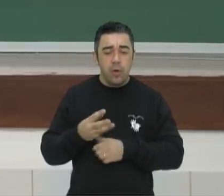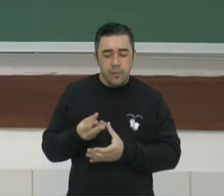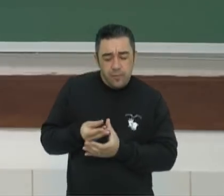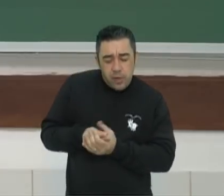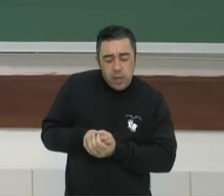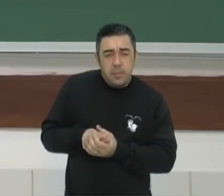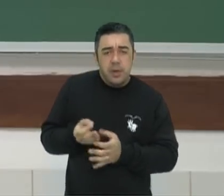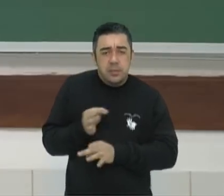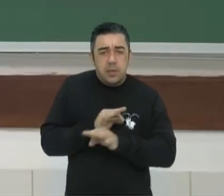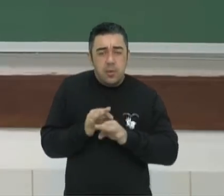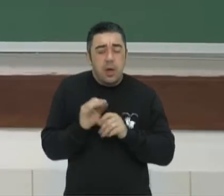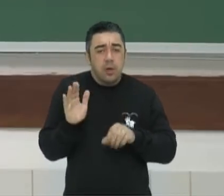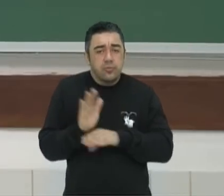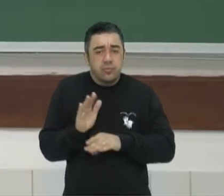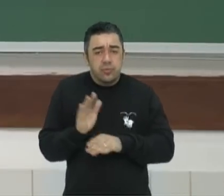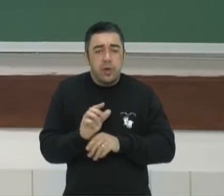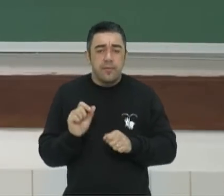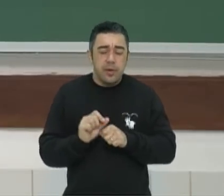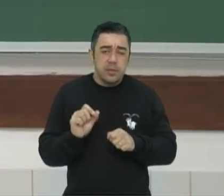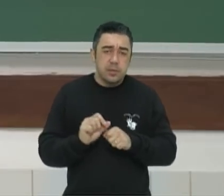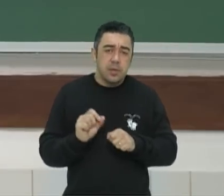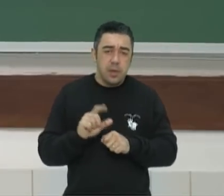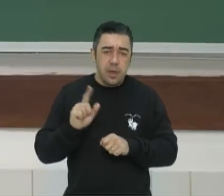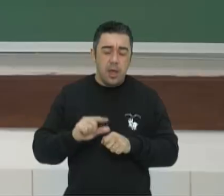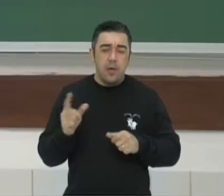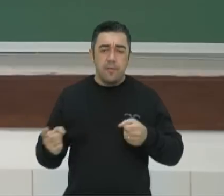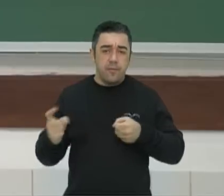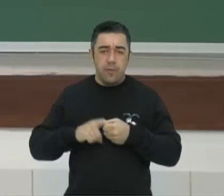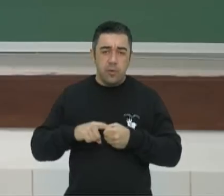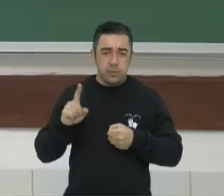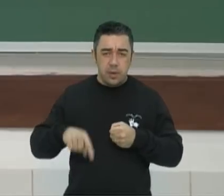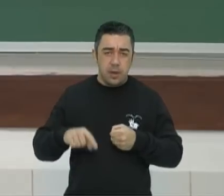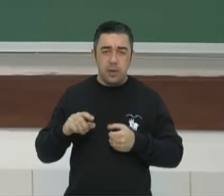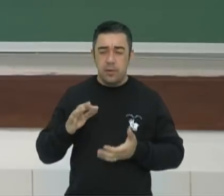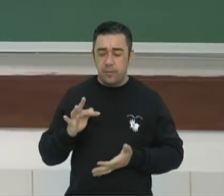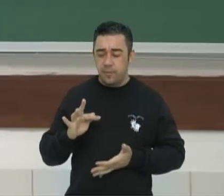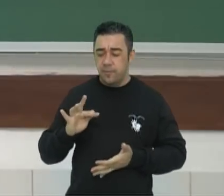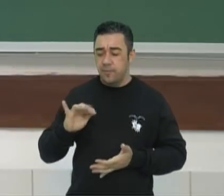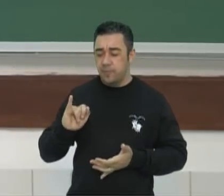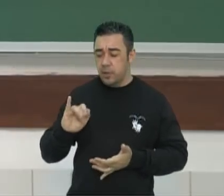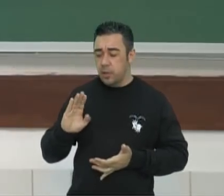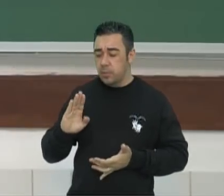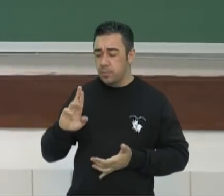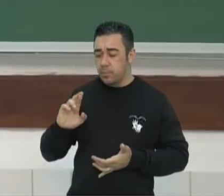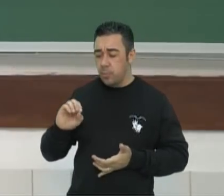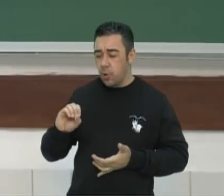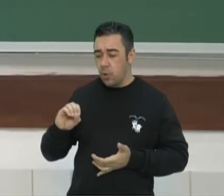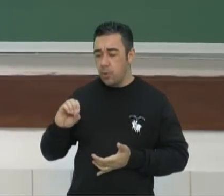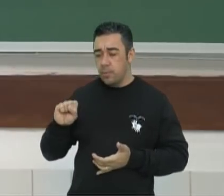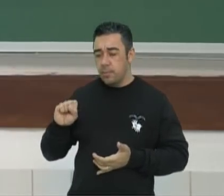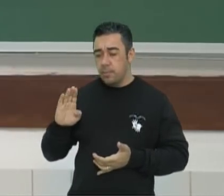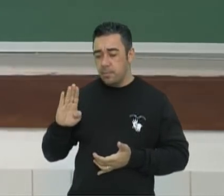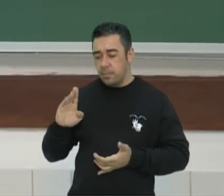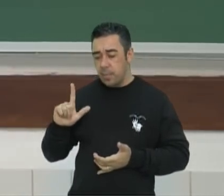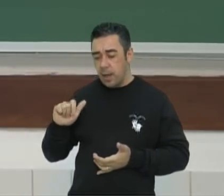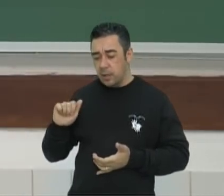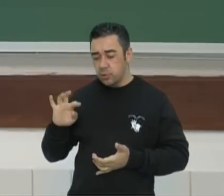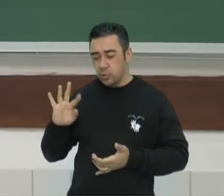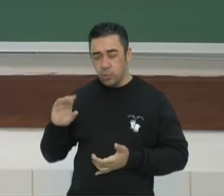tudo mais, né, ajudando ali na regeneração desse tecido, esses fibroblastos, né? Então, ele tem, são